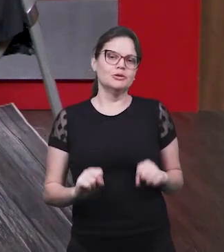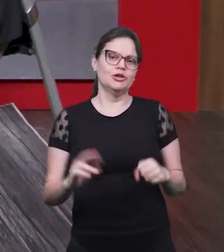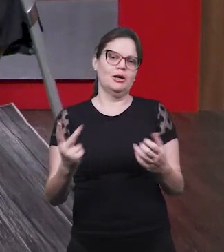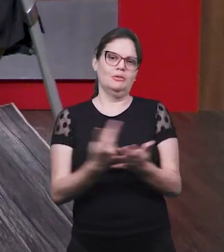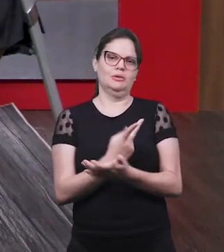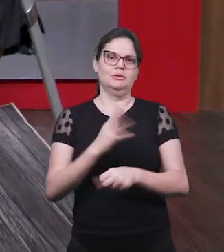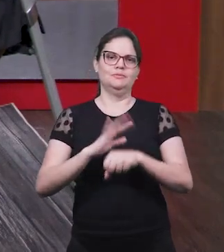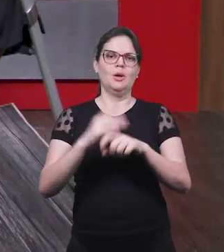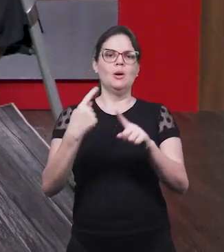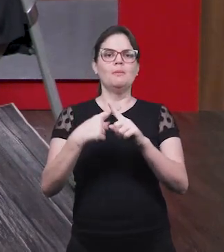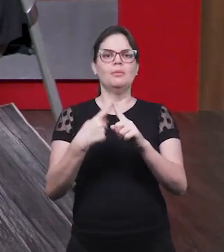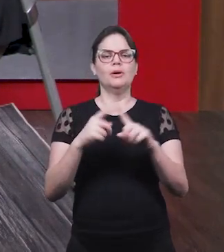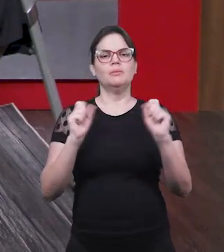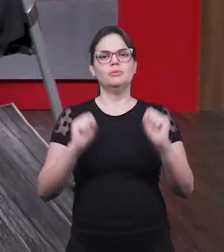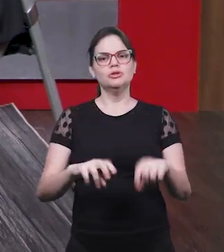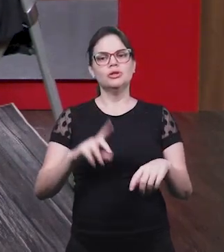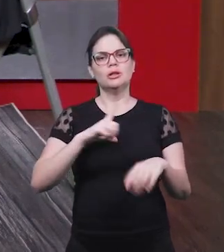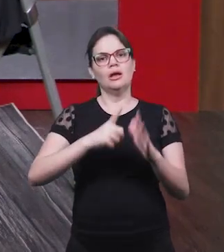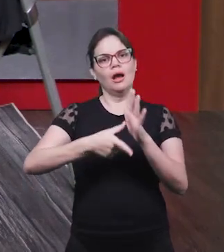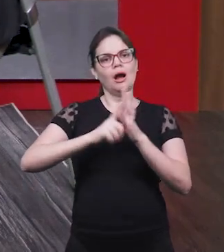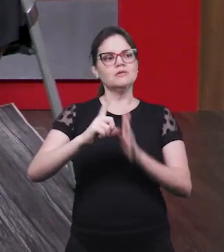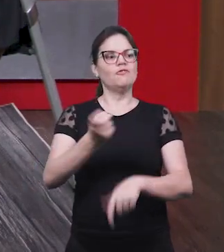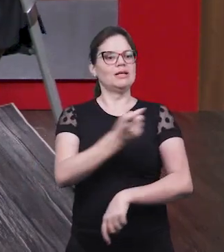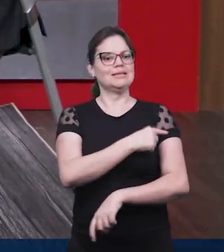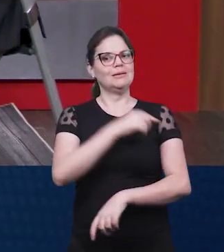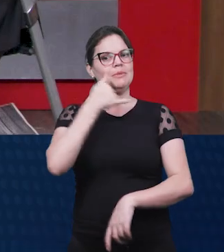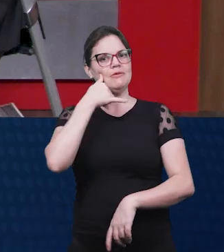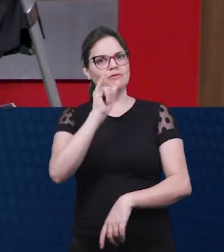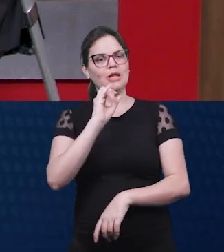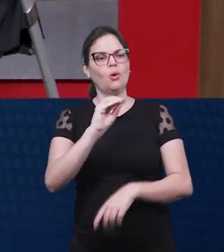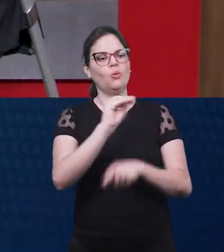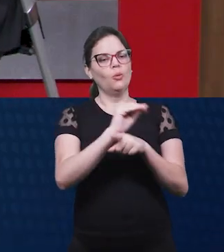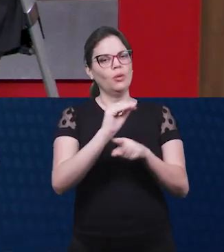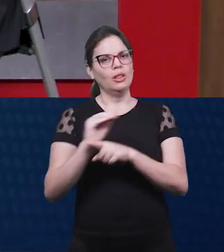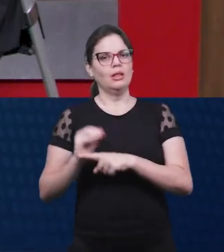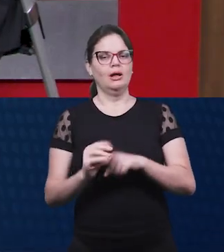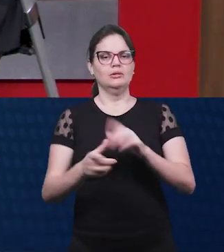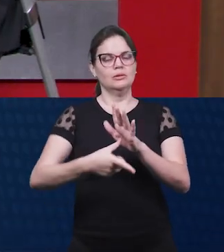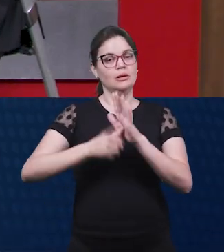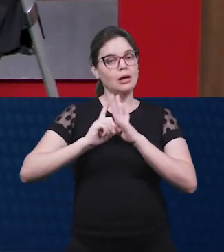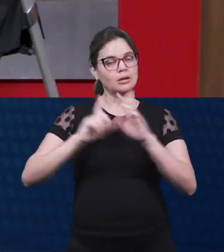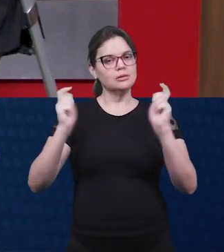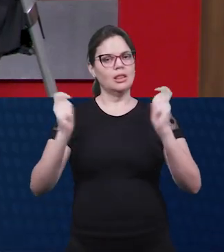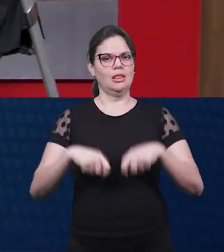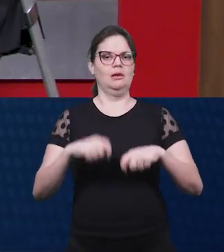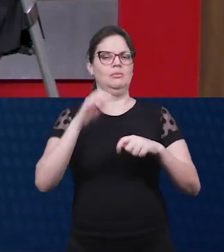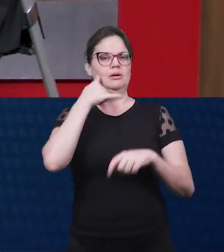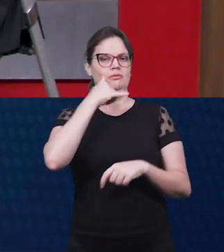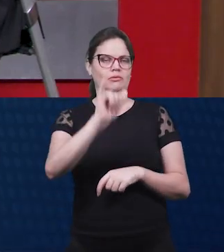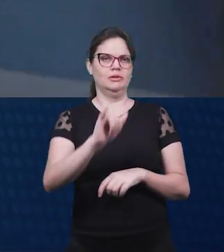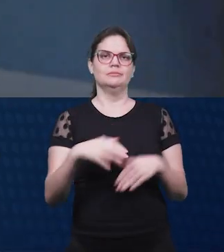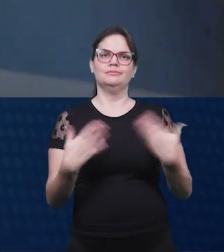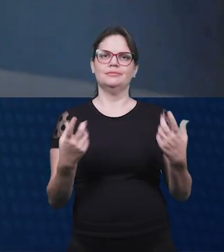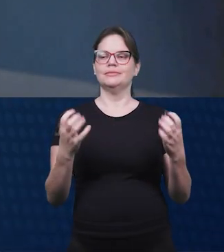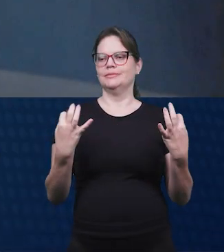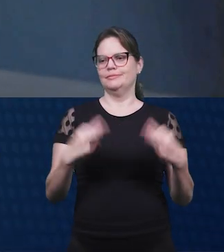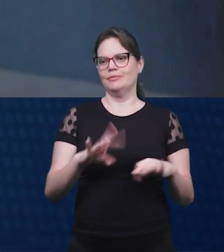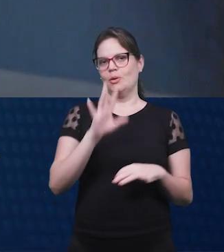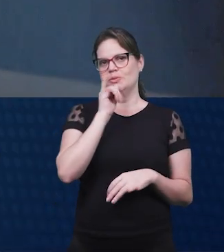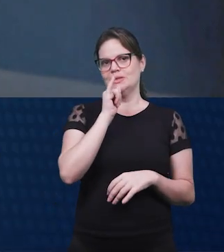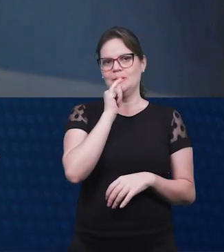doença que poderia ser evitada com a vacina, algum outro cuidado que precisava ser feito, né? Isso mesmo. Por exemplo, a